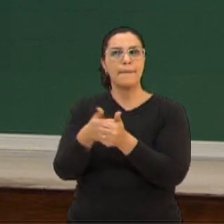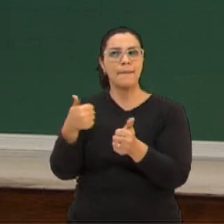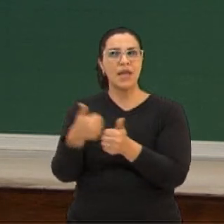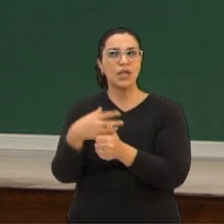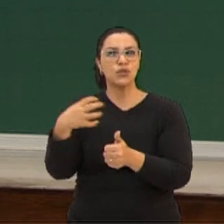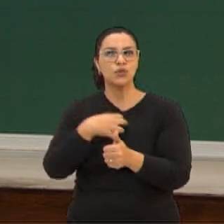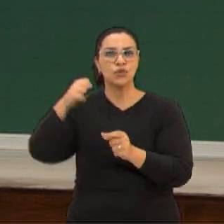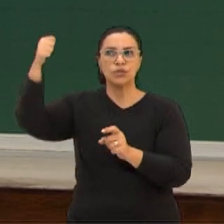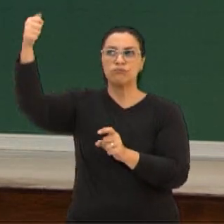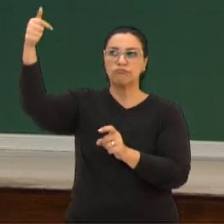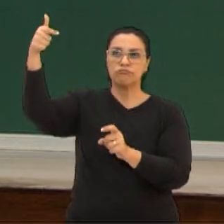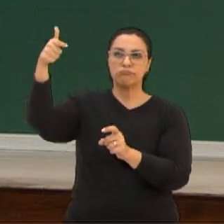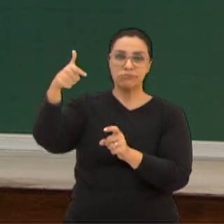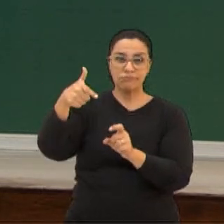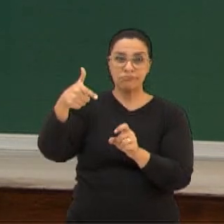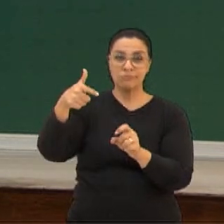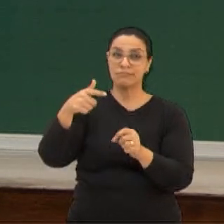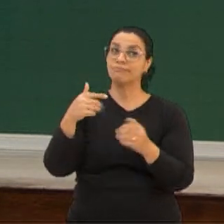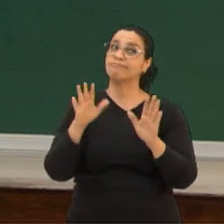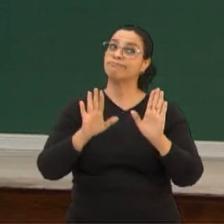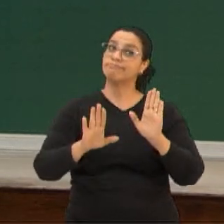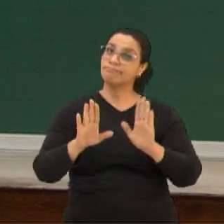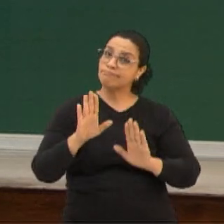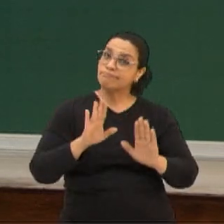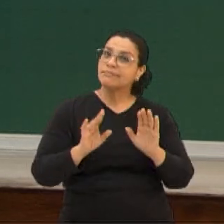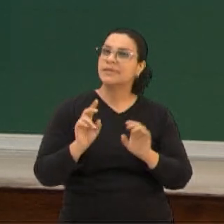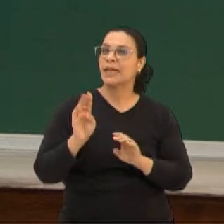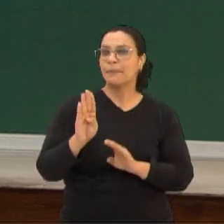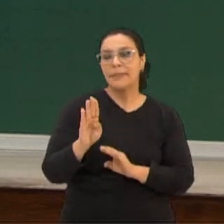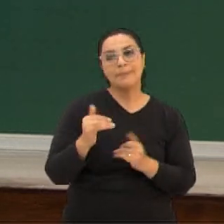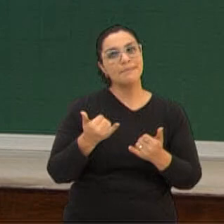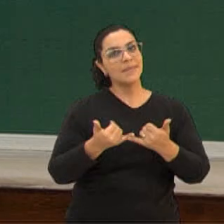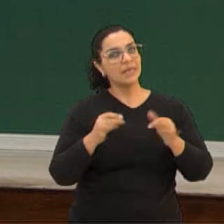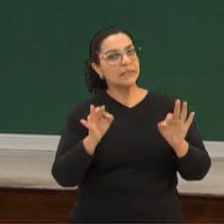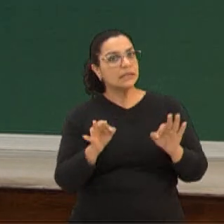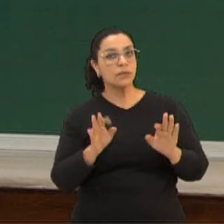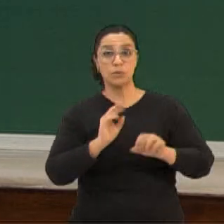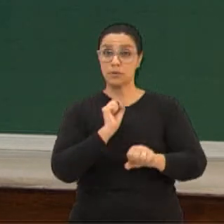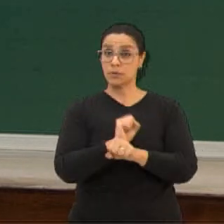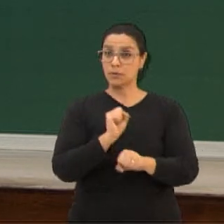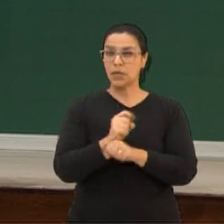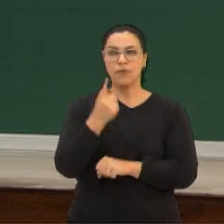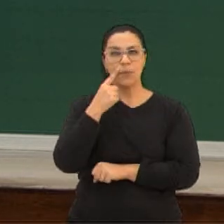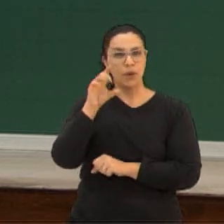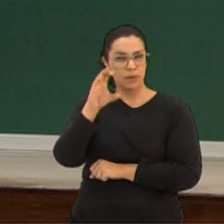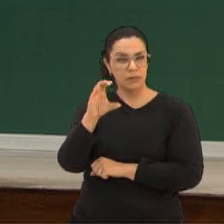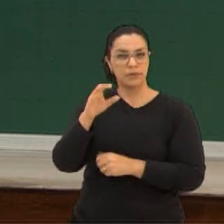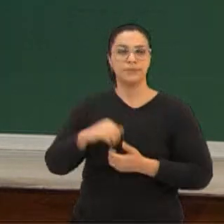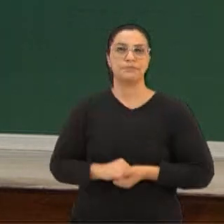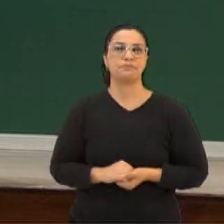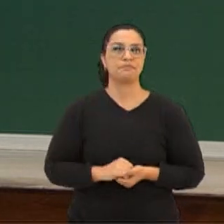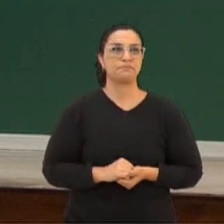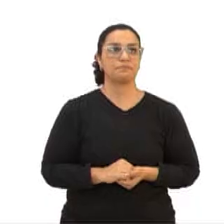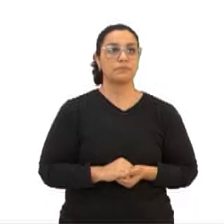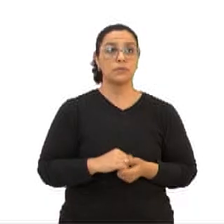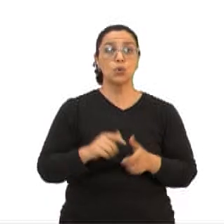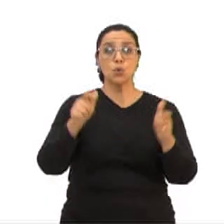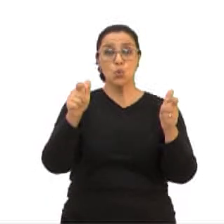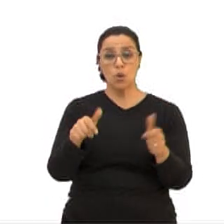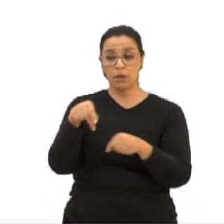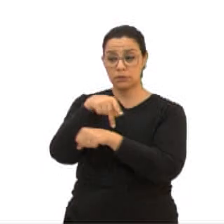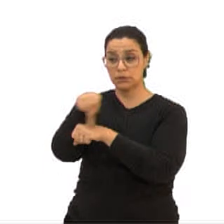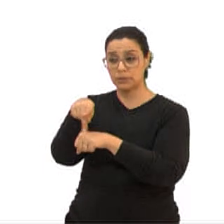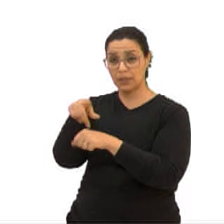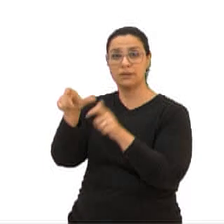forma inclinada. Opa, essa aí ficou com dúvida? Deixa de lado. Vamos para a próxima. A posição